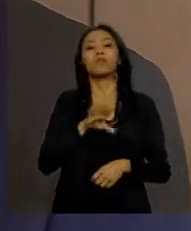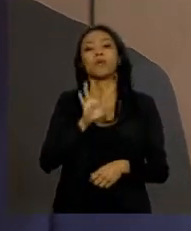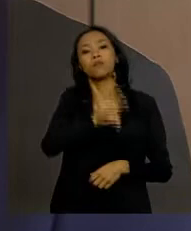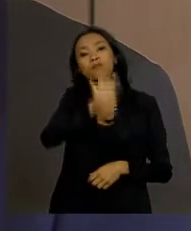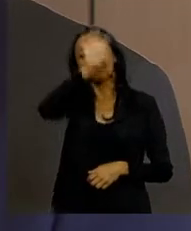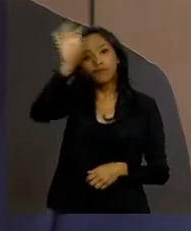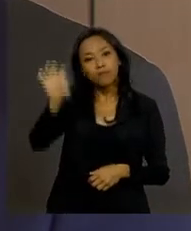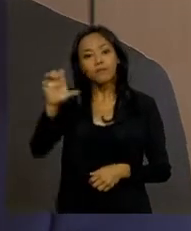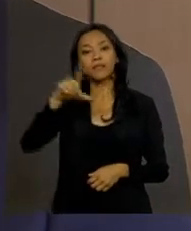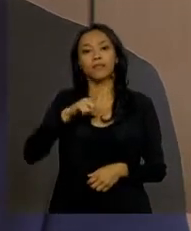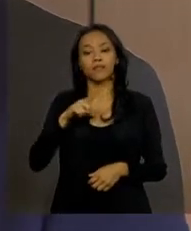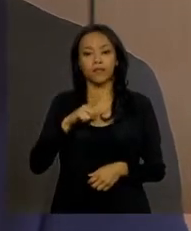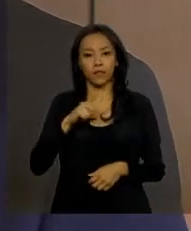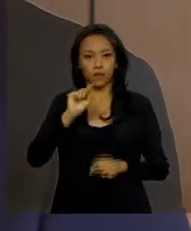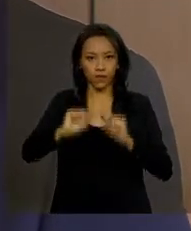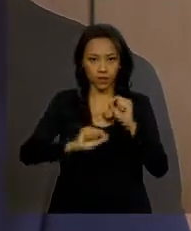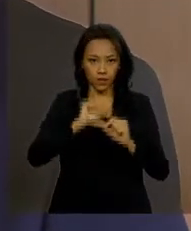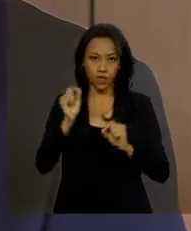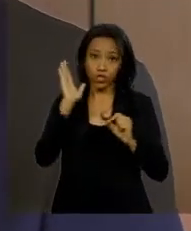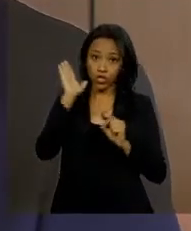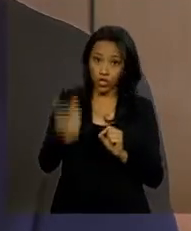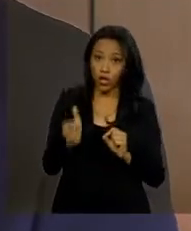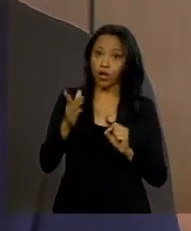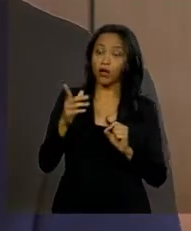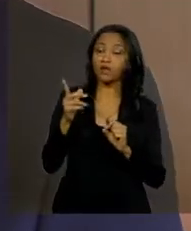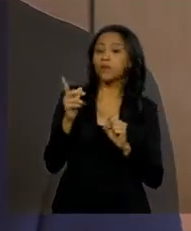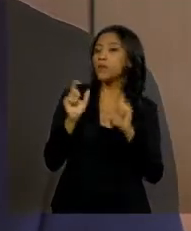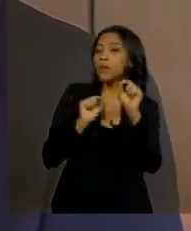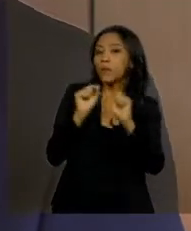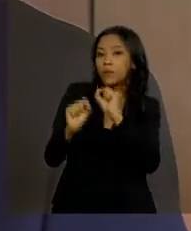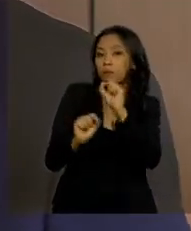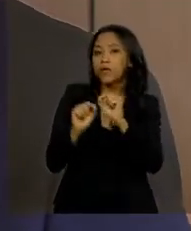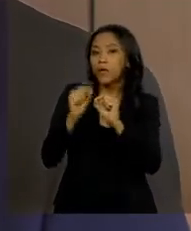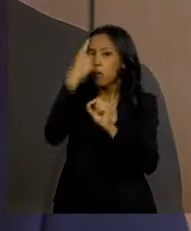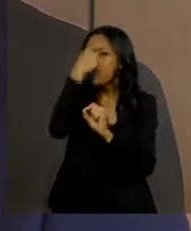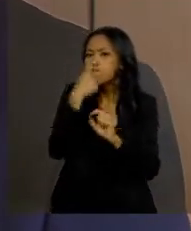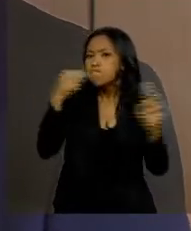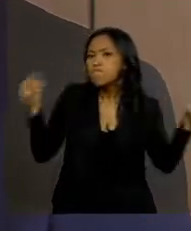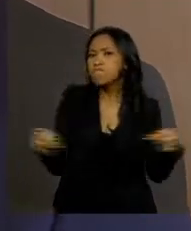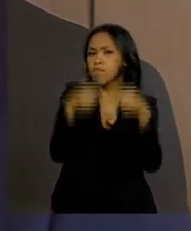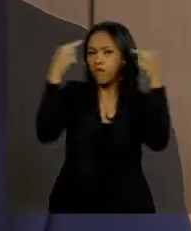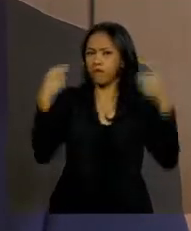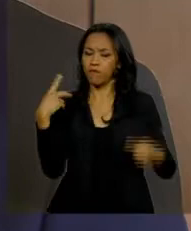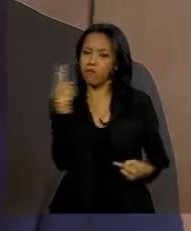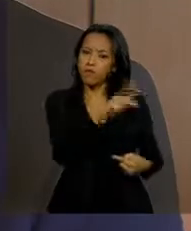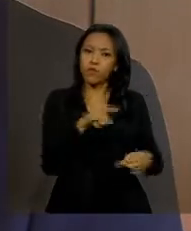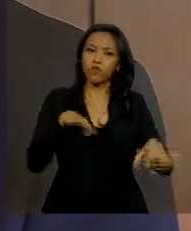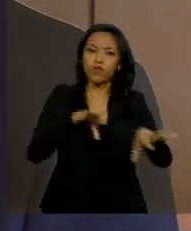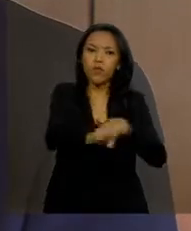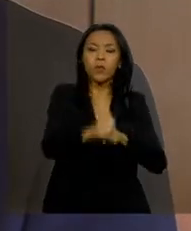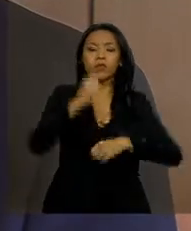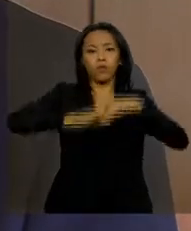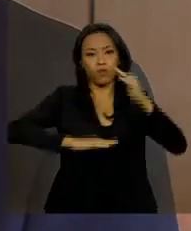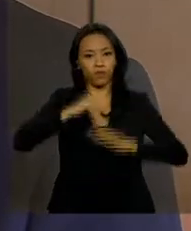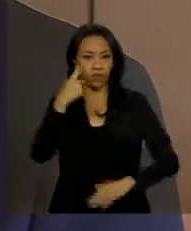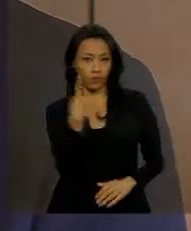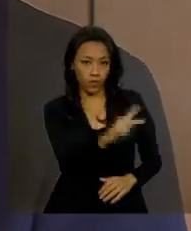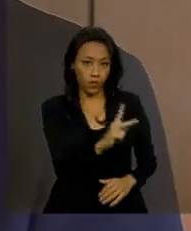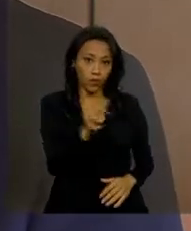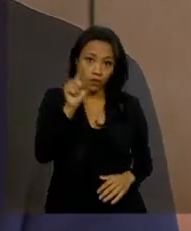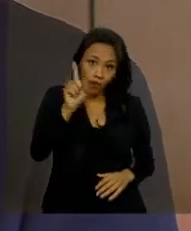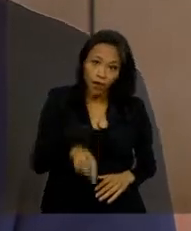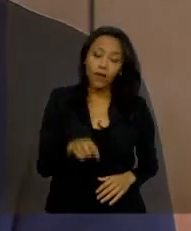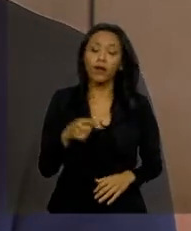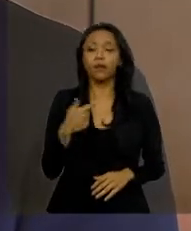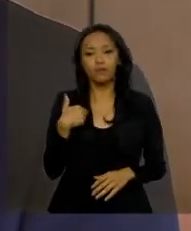em princípio ocupações correspondentes ao perfil de formação profissional dos venezuelanos é uma